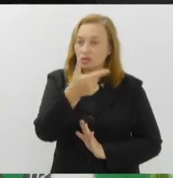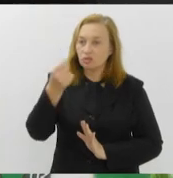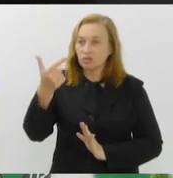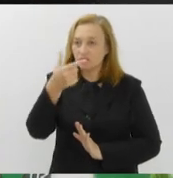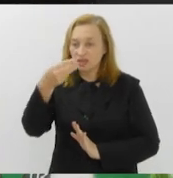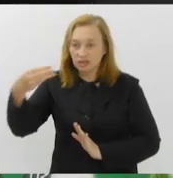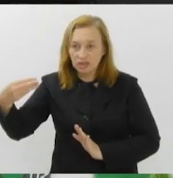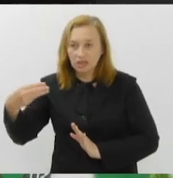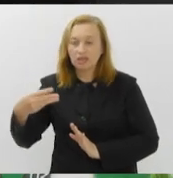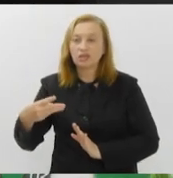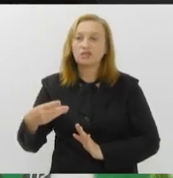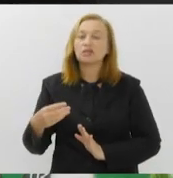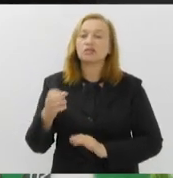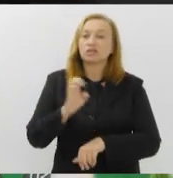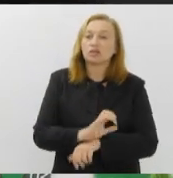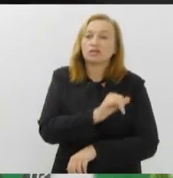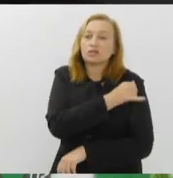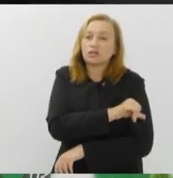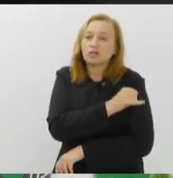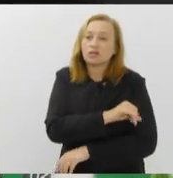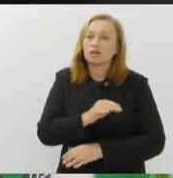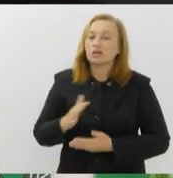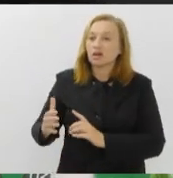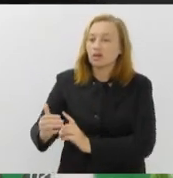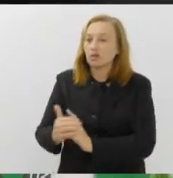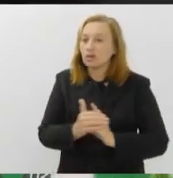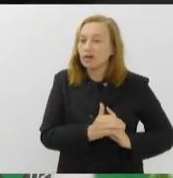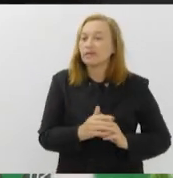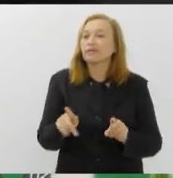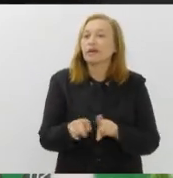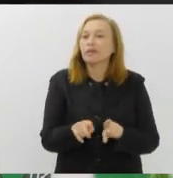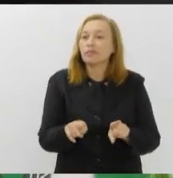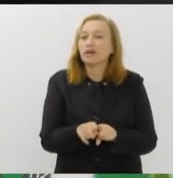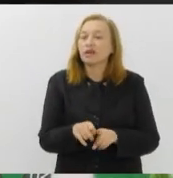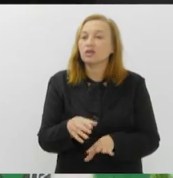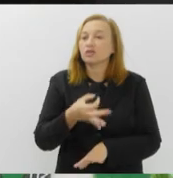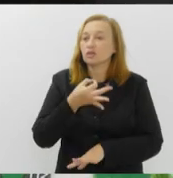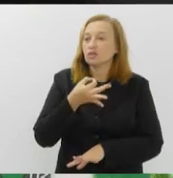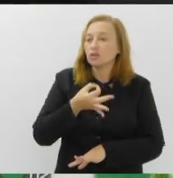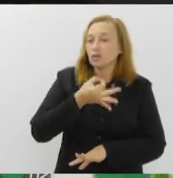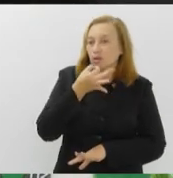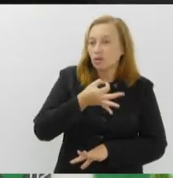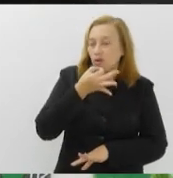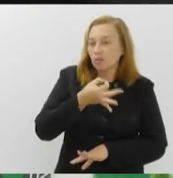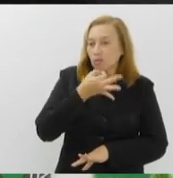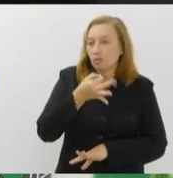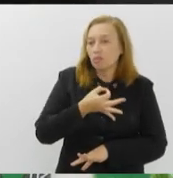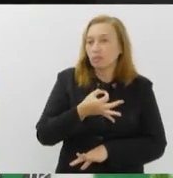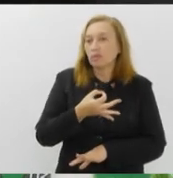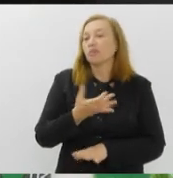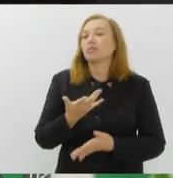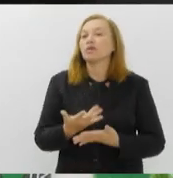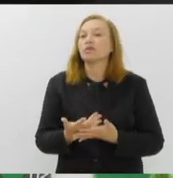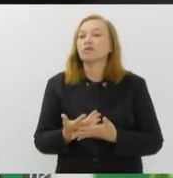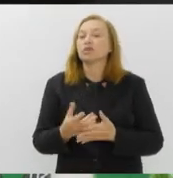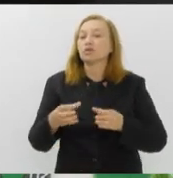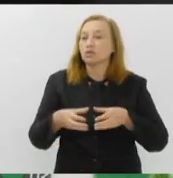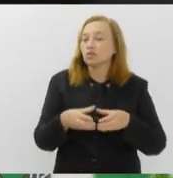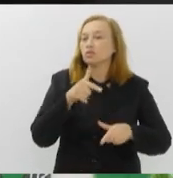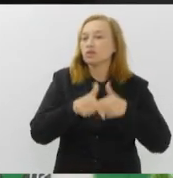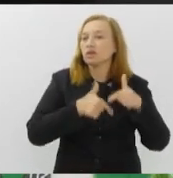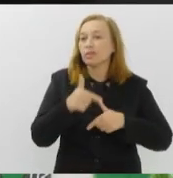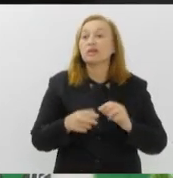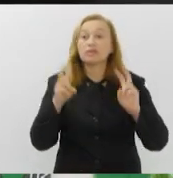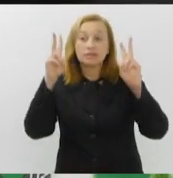2023 no Estado do Rio de Janeiro. Acolher aí também a sugestão de grupo de trabalho mais permanente sobre esse